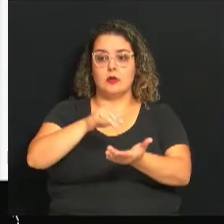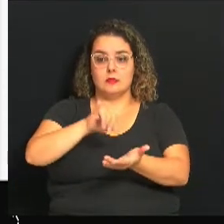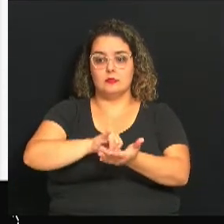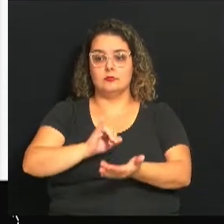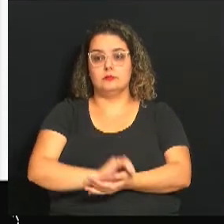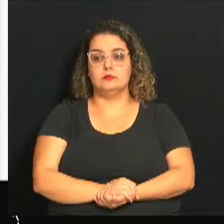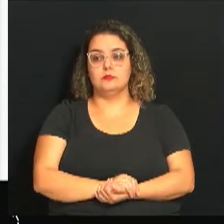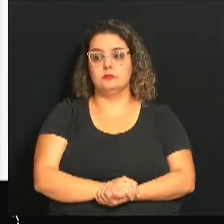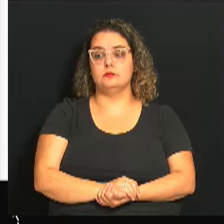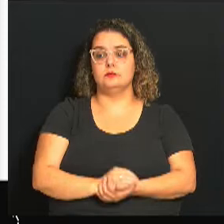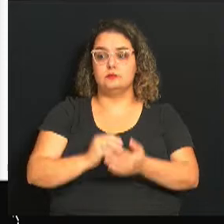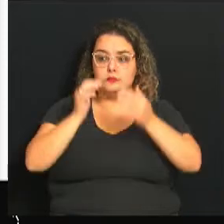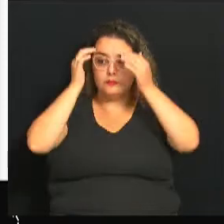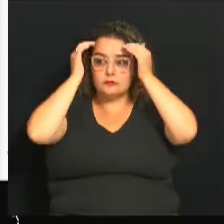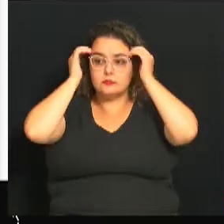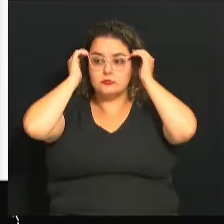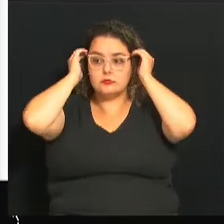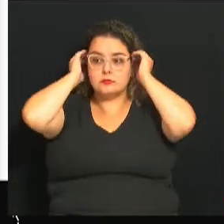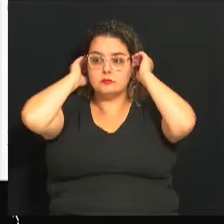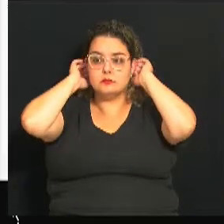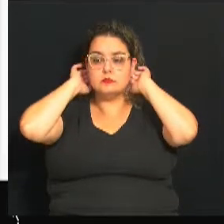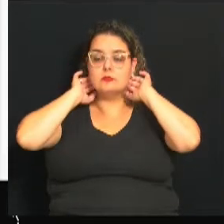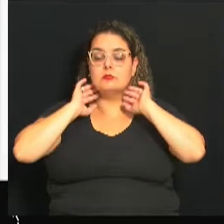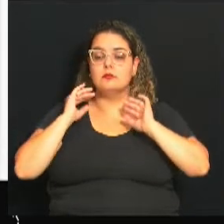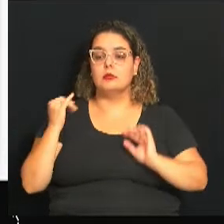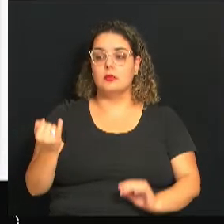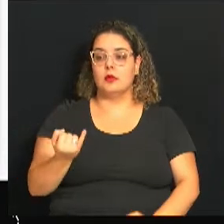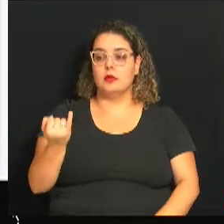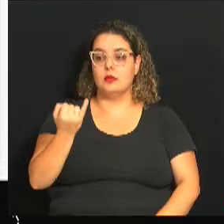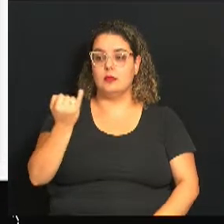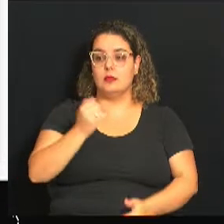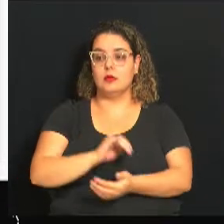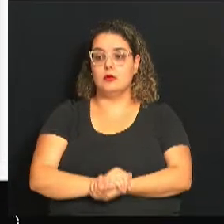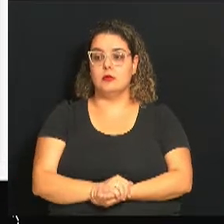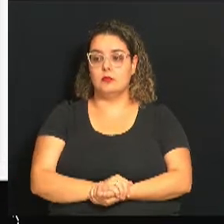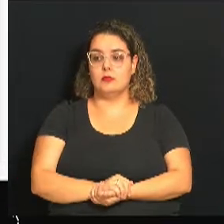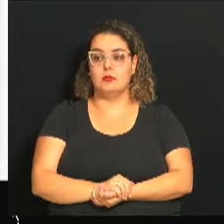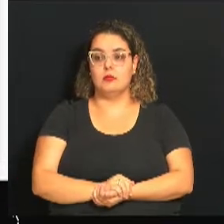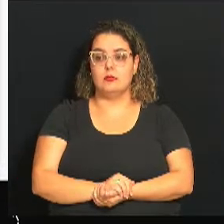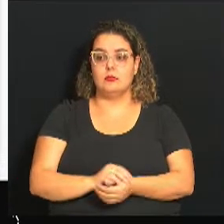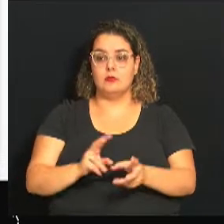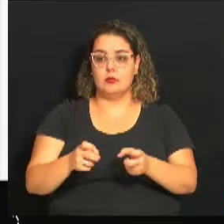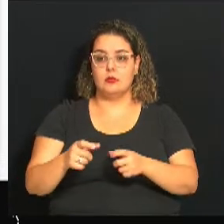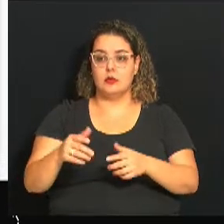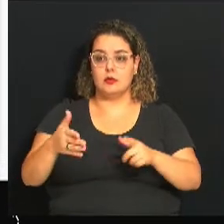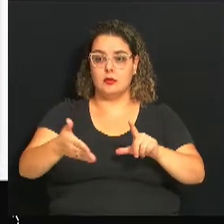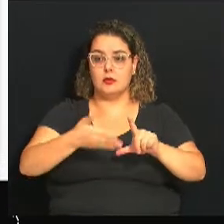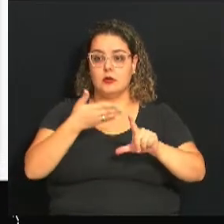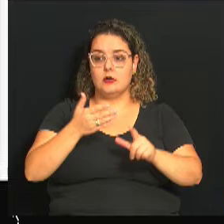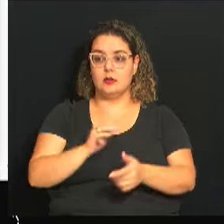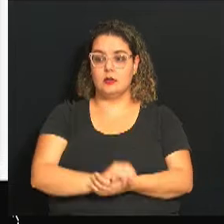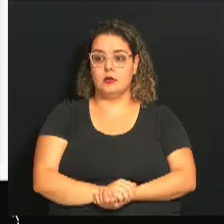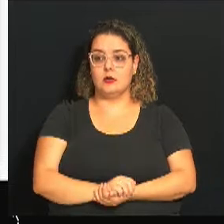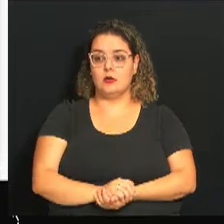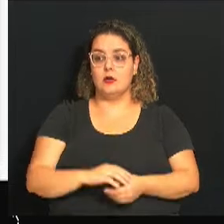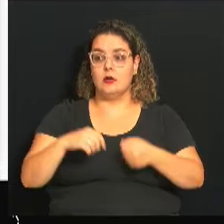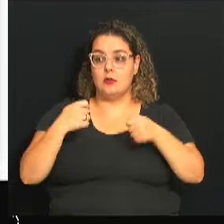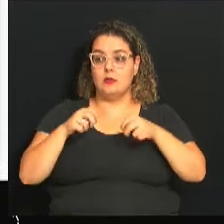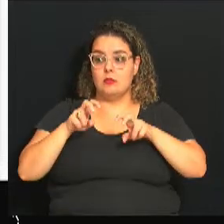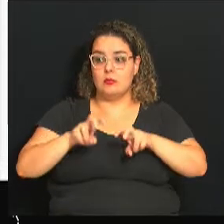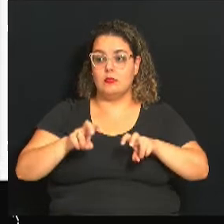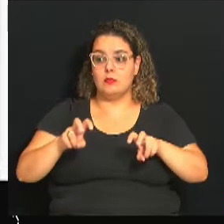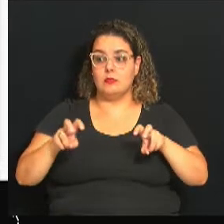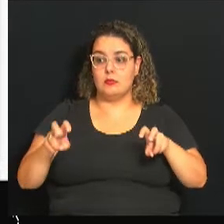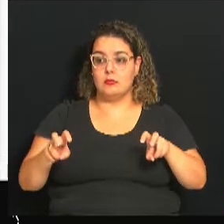né? Então, é importante a gente trazer isso, né? Vocês percebem no próximo slide as pessoas a necessidade de bancos para sentar, mas